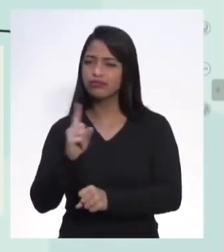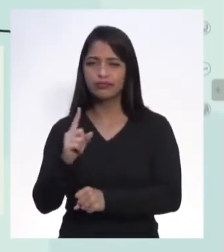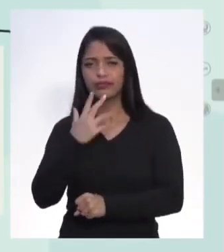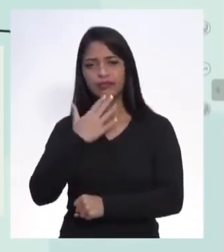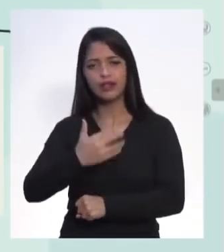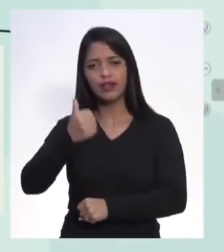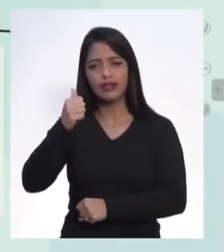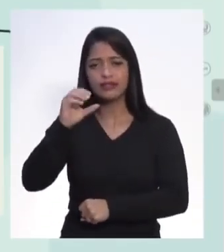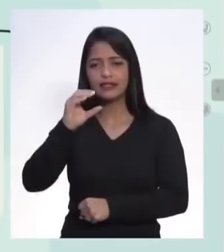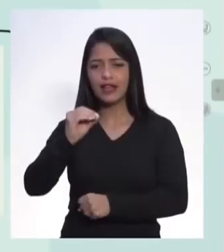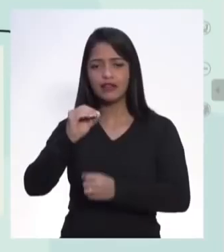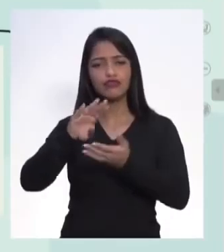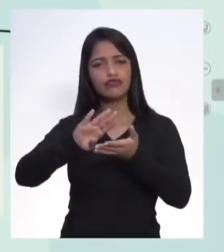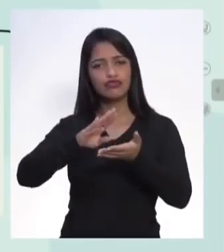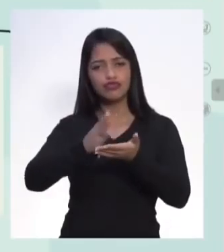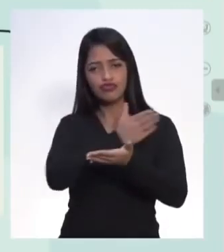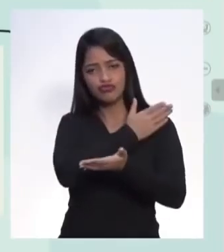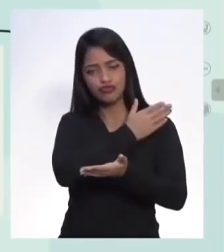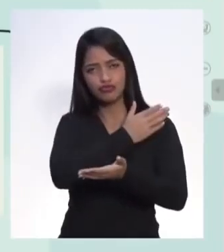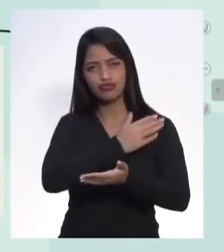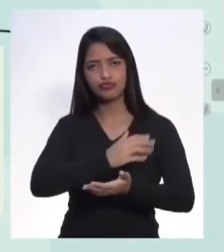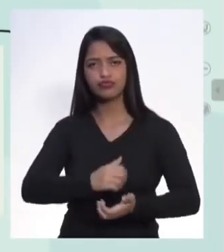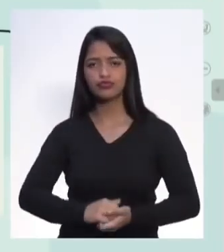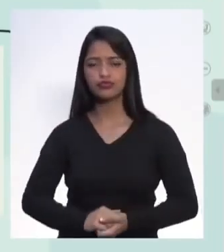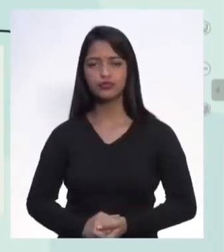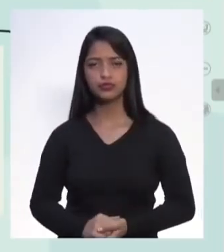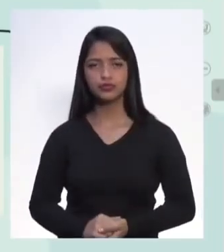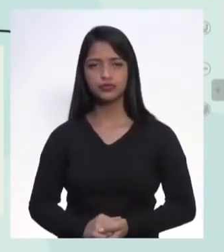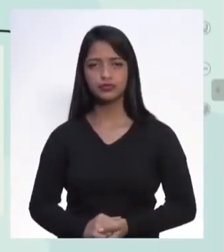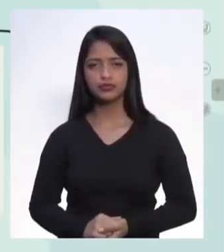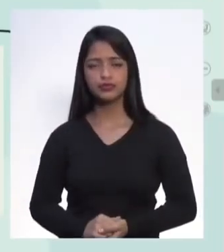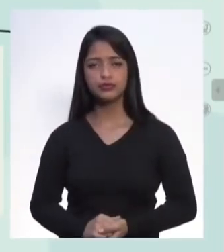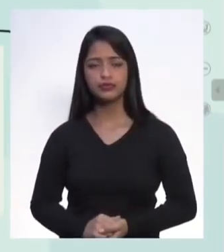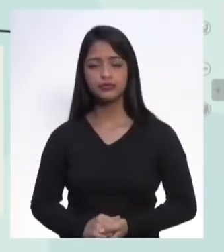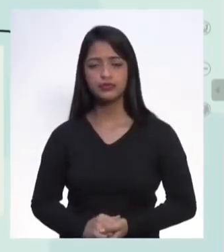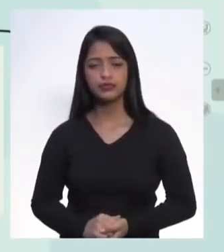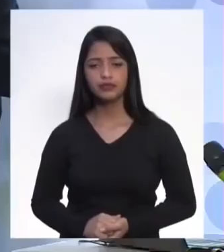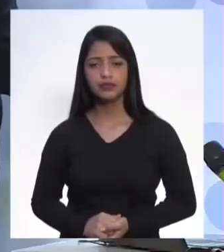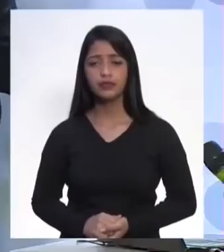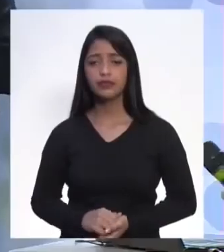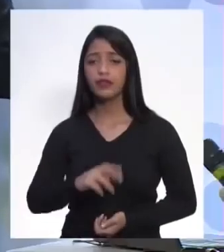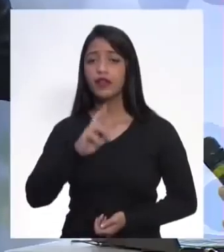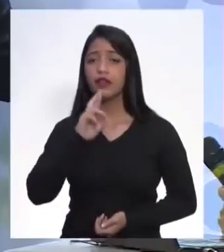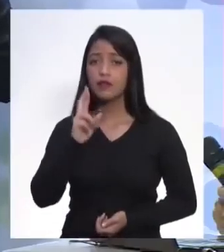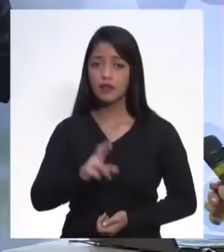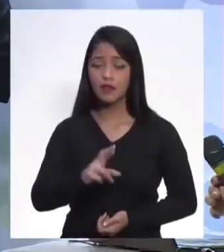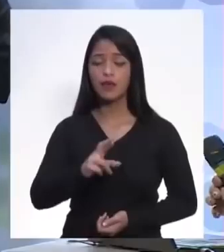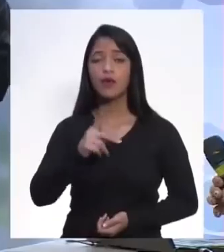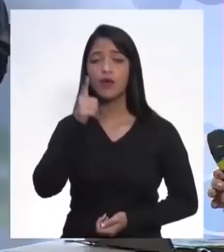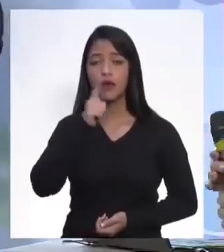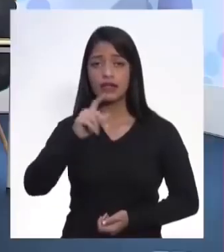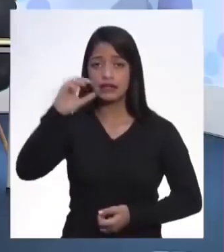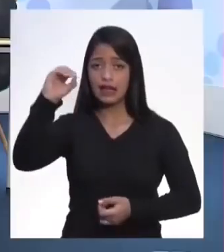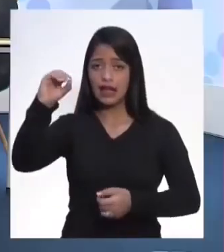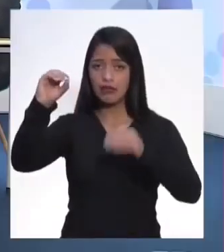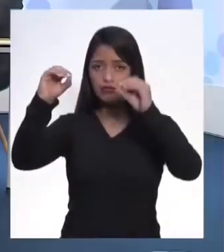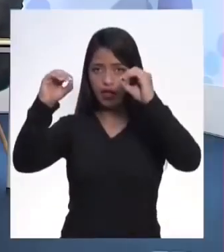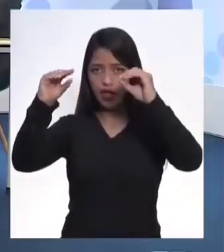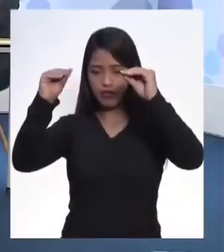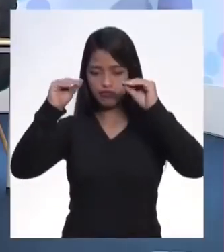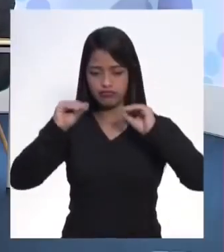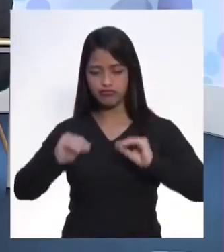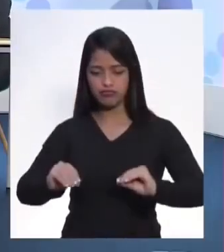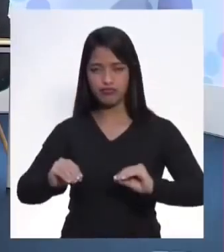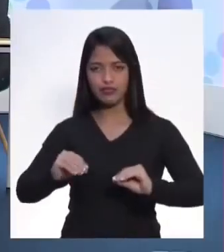Joga ele aqui para fora, não pode dispensar, descartar, e aí lá no resultado final a gente baixa eles novamente, para não ter que ficar